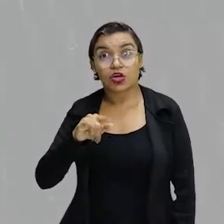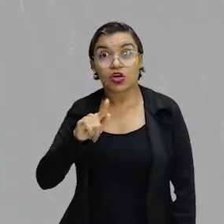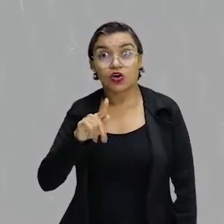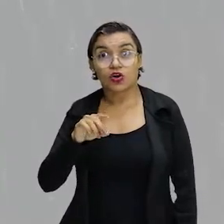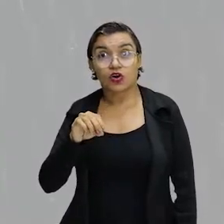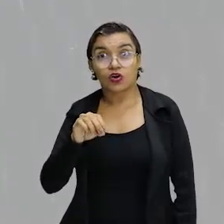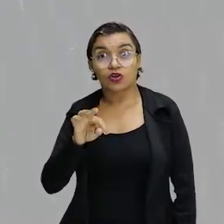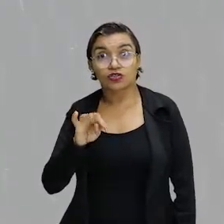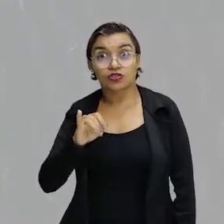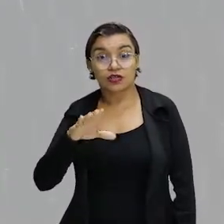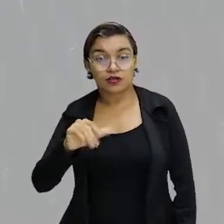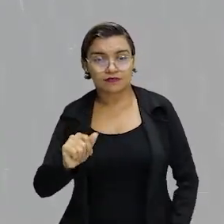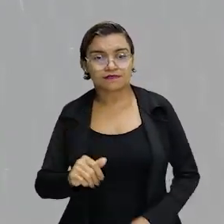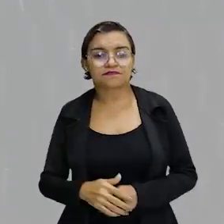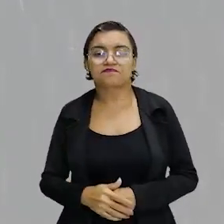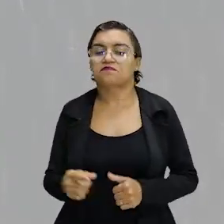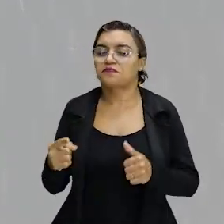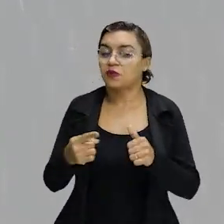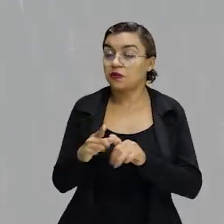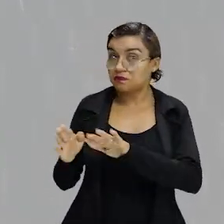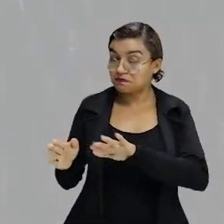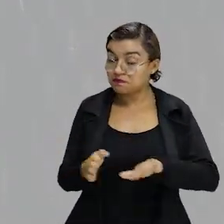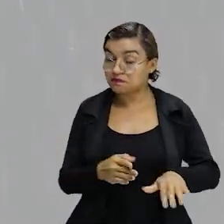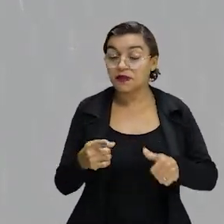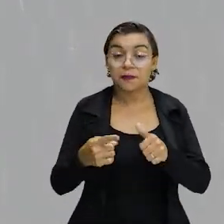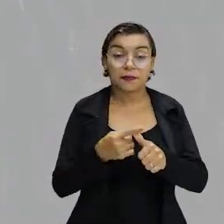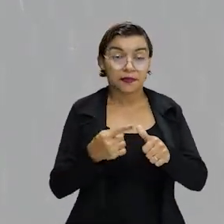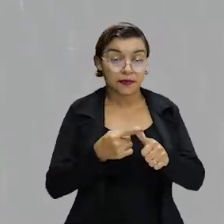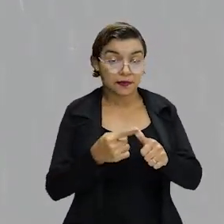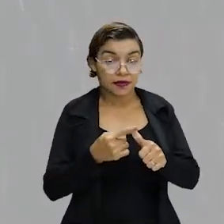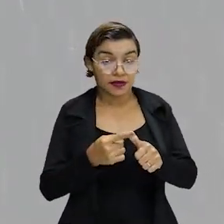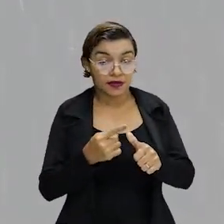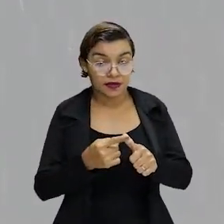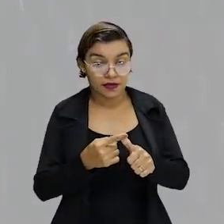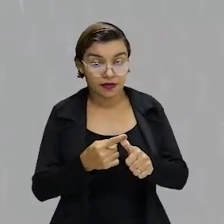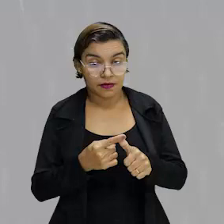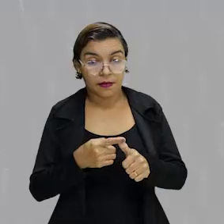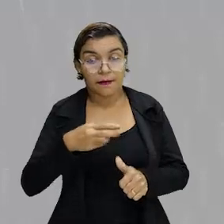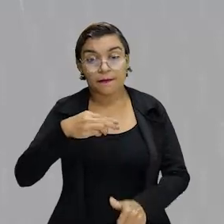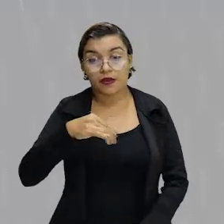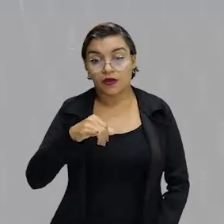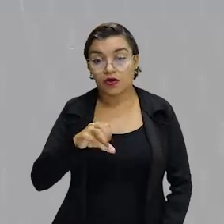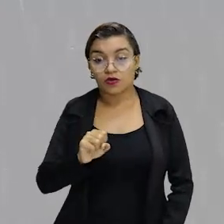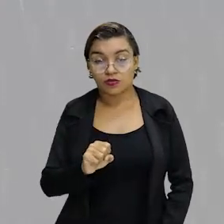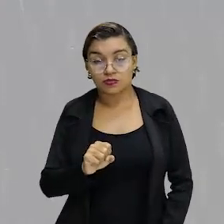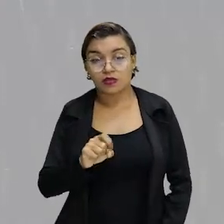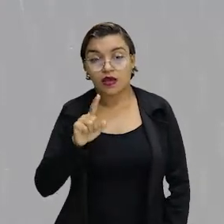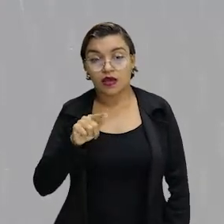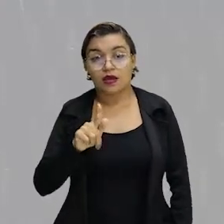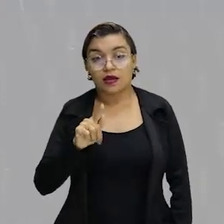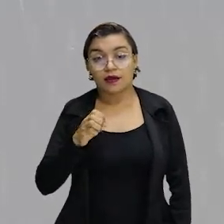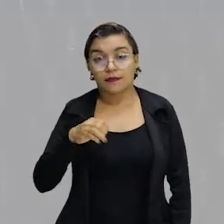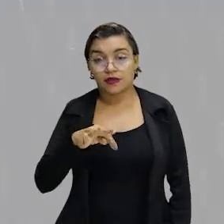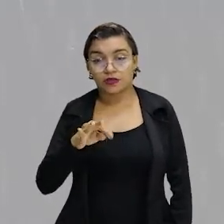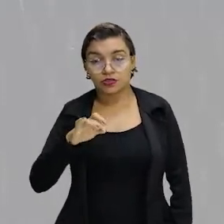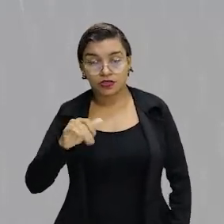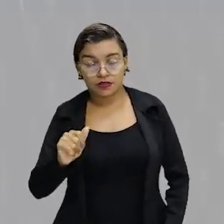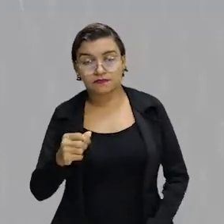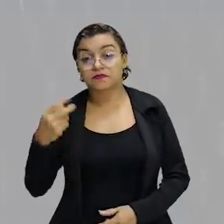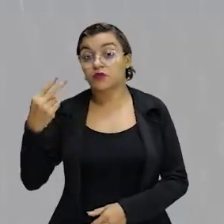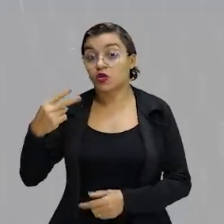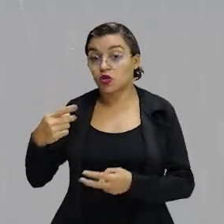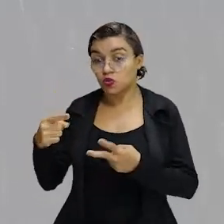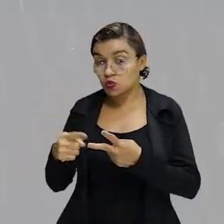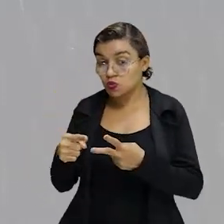Olha só. No primeiro, a meiose era gamética, para a formação dos gametas no diplonte. No